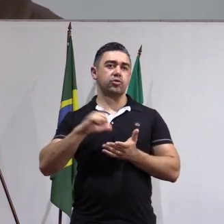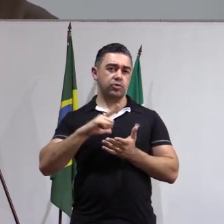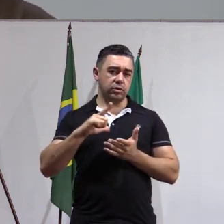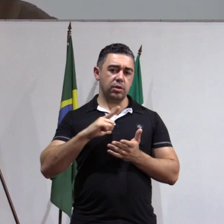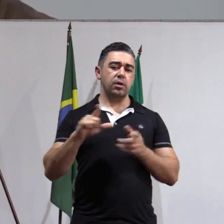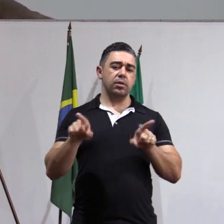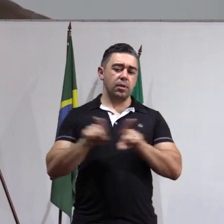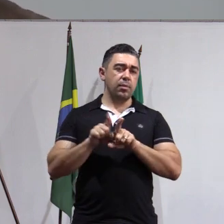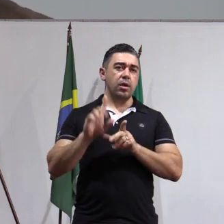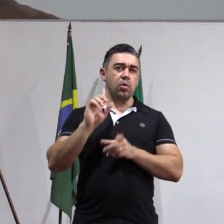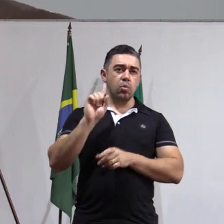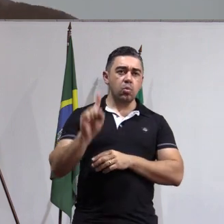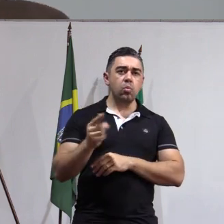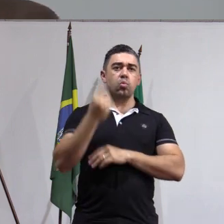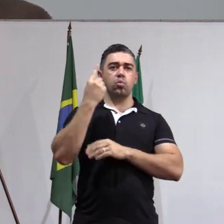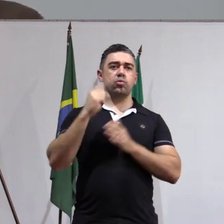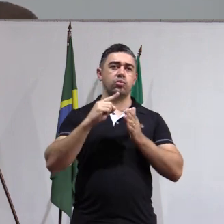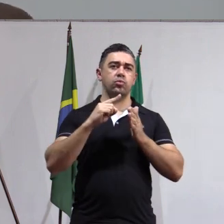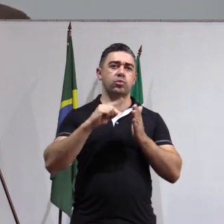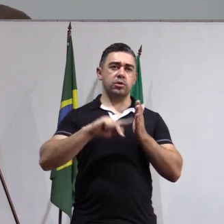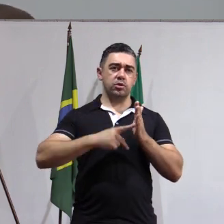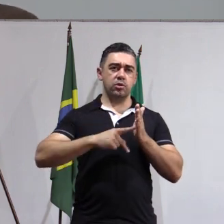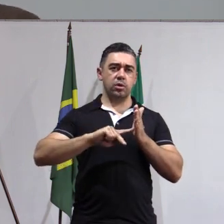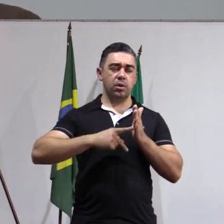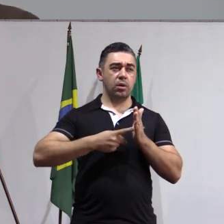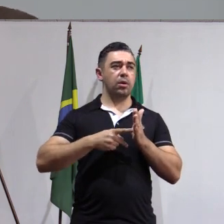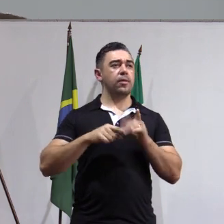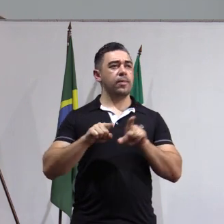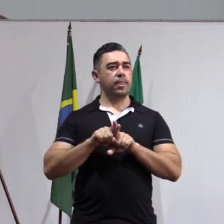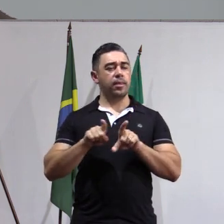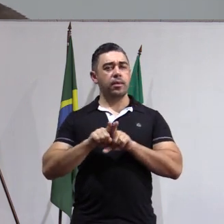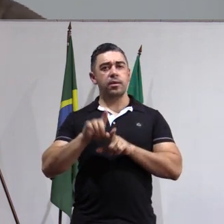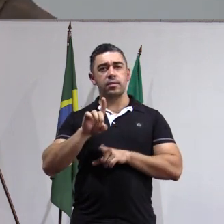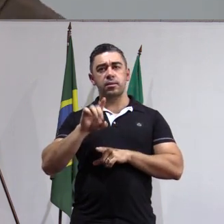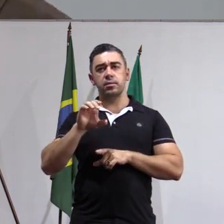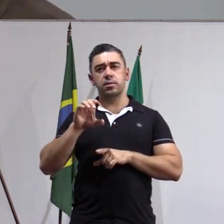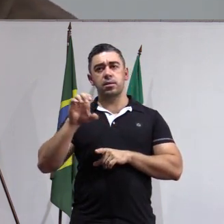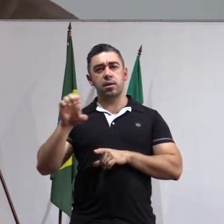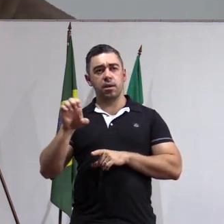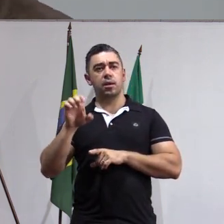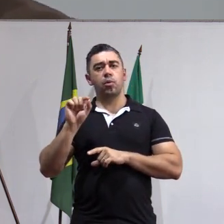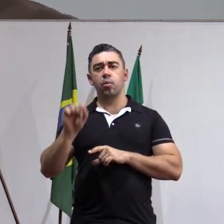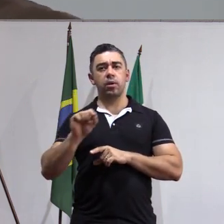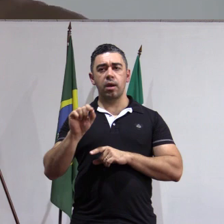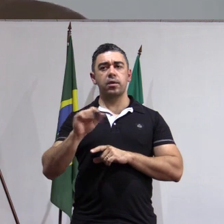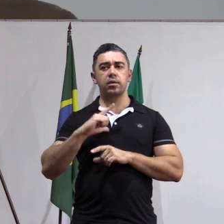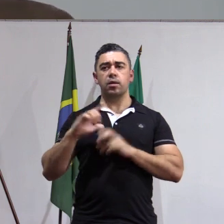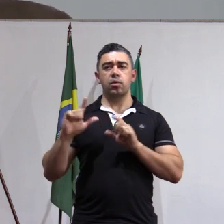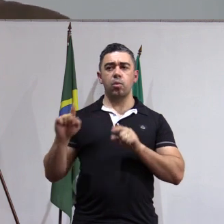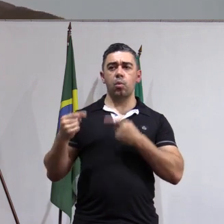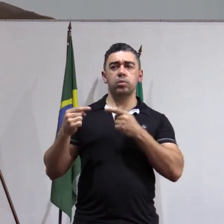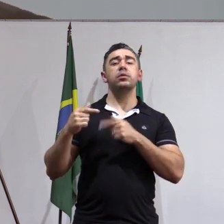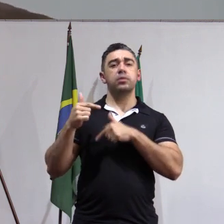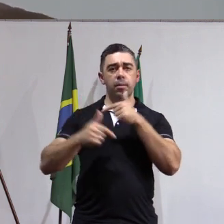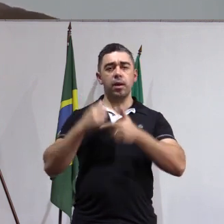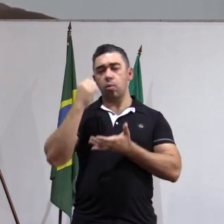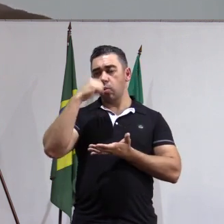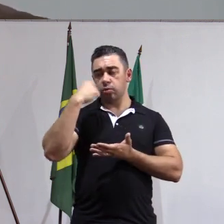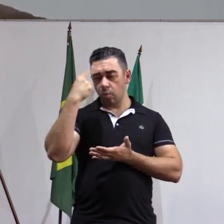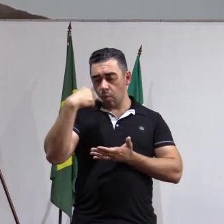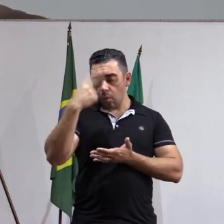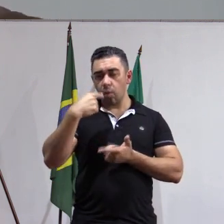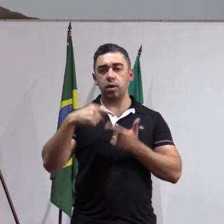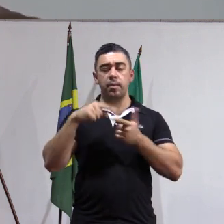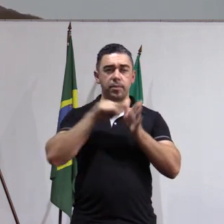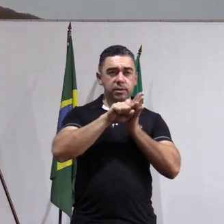um sindicato só. Assim também é no DCE. Aqueles que ganham o DCE e aqueles que fazem oposição ao DCE trabalham 8 horas, estudam